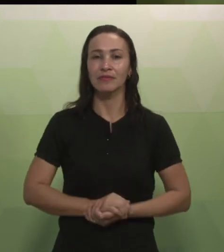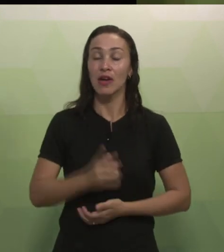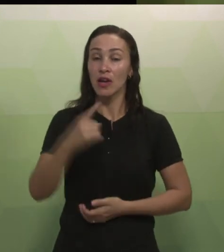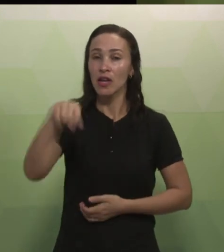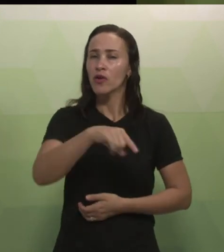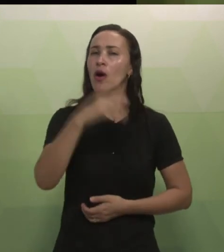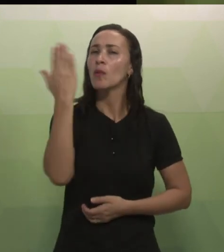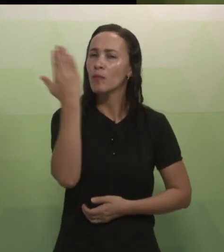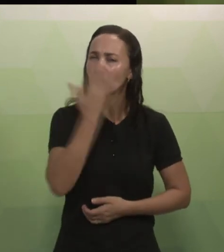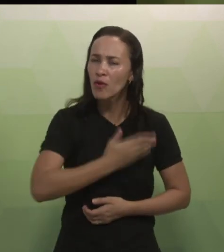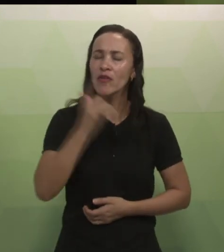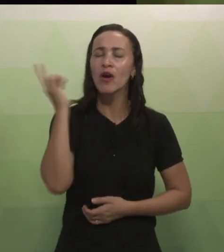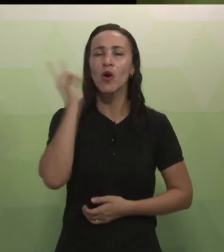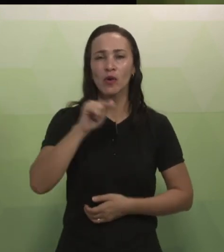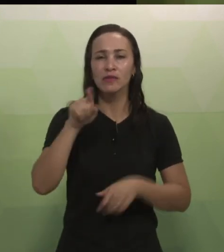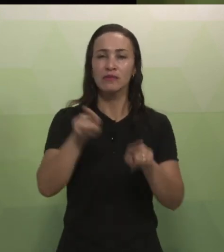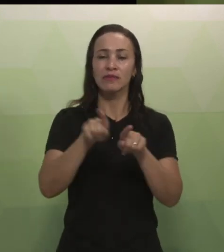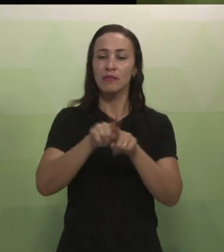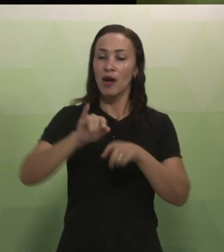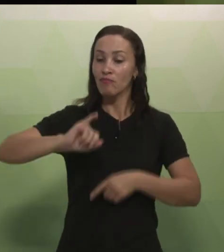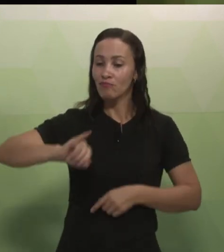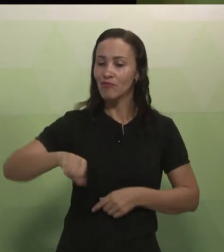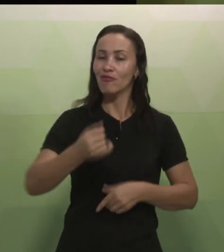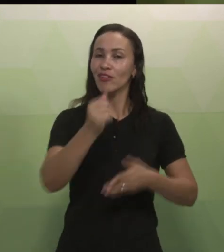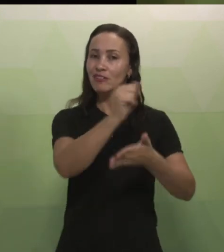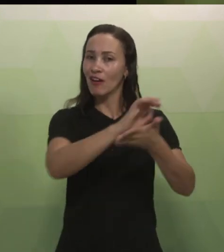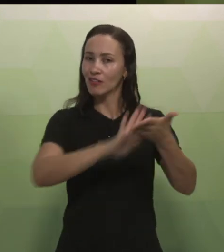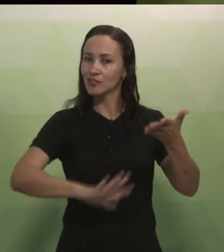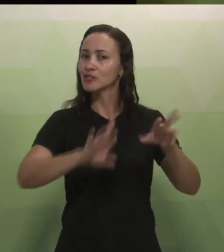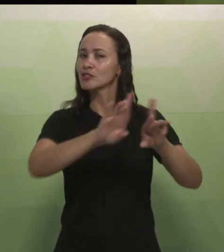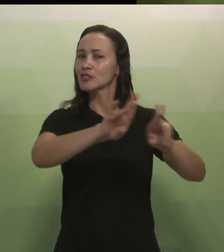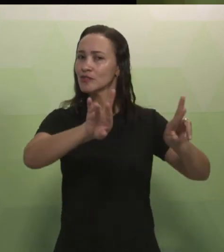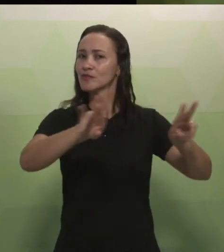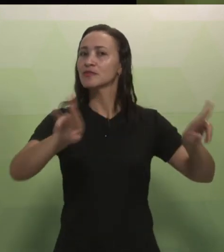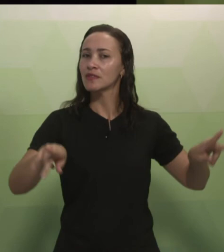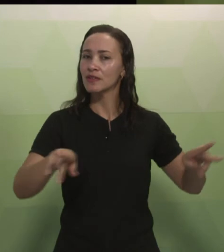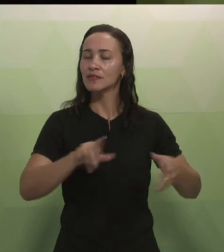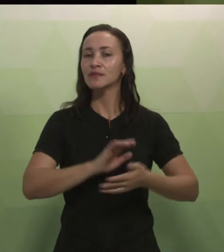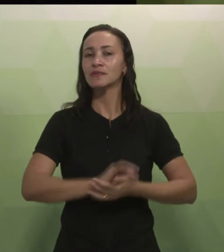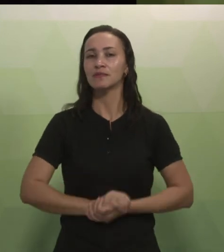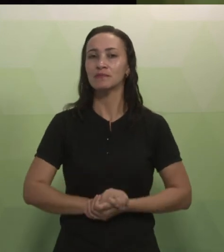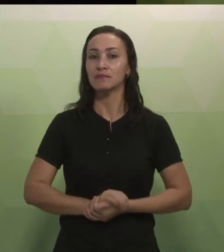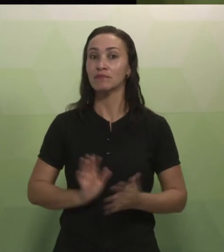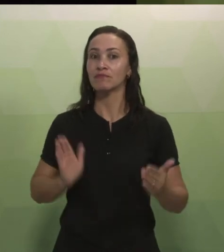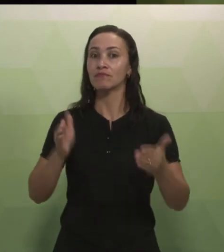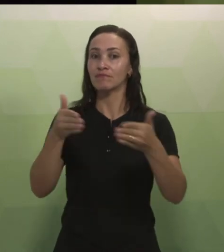vocês consigam comprovar e aproveitar essas atividades